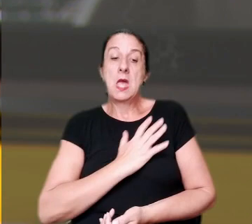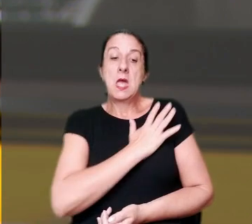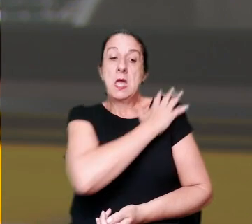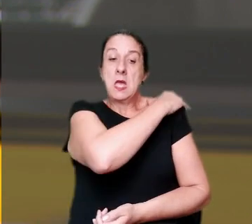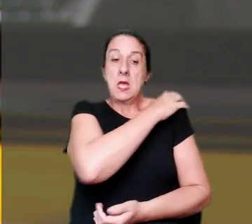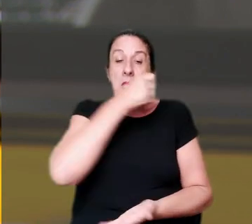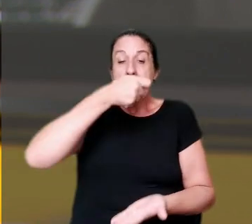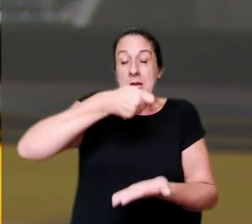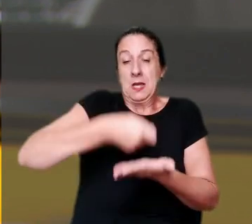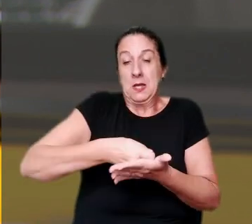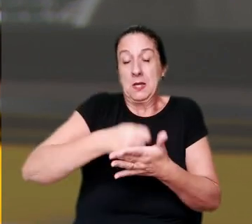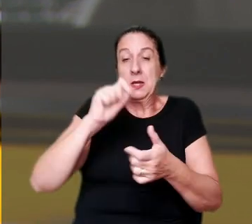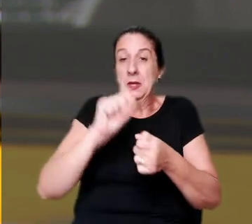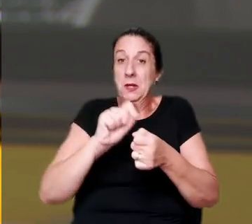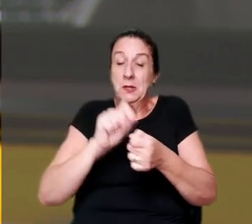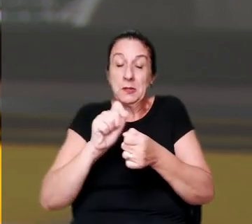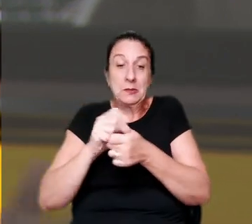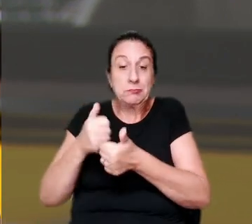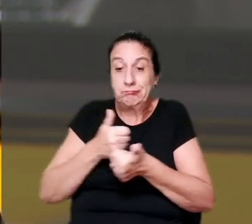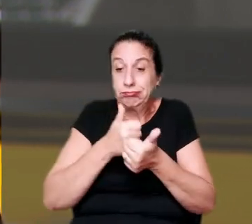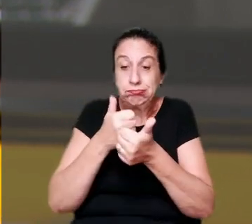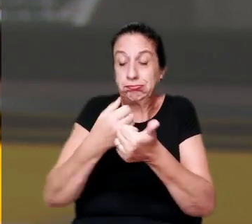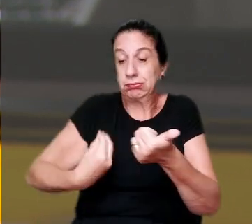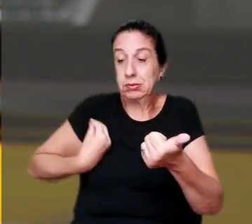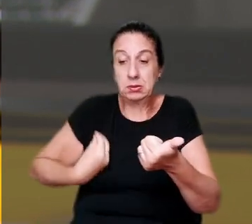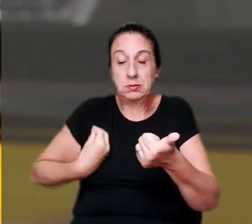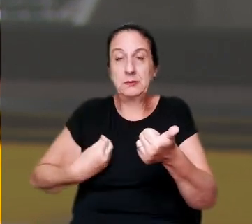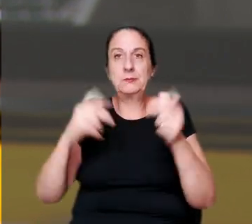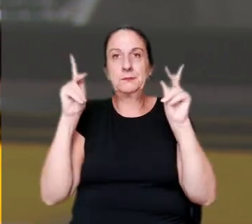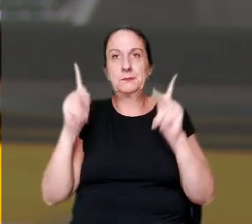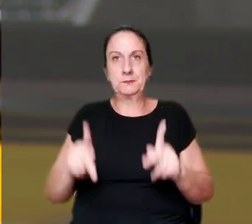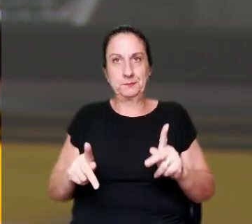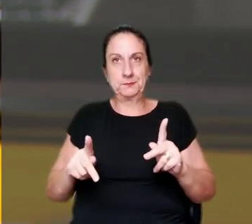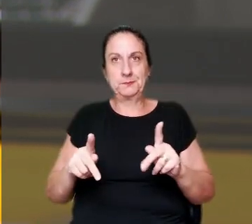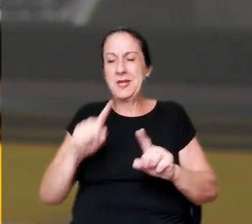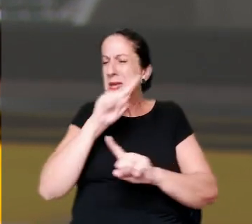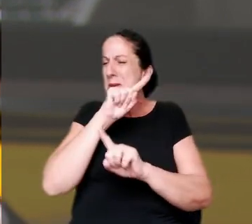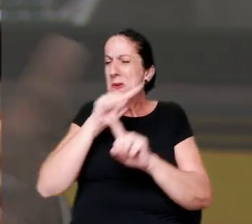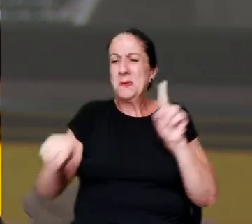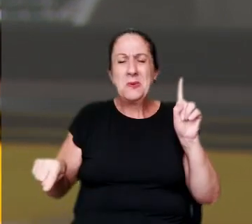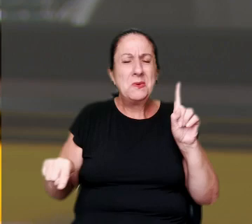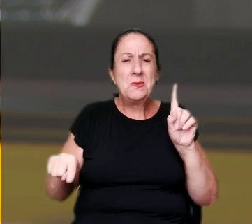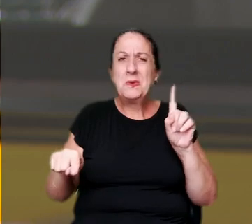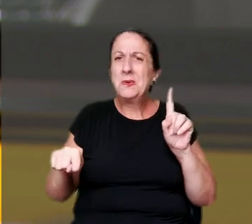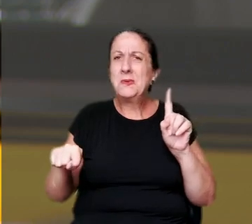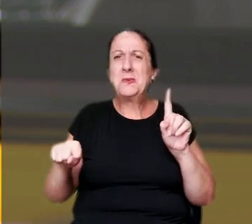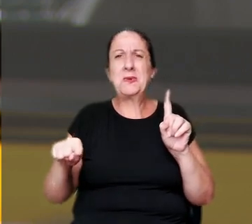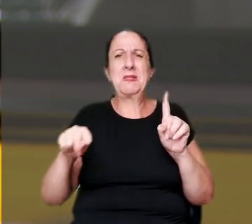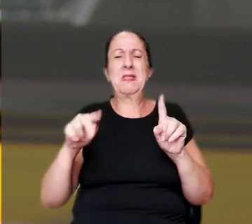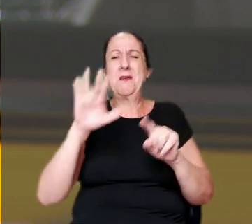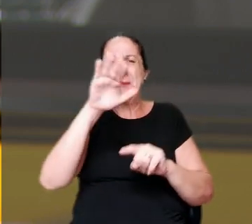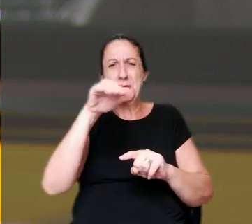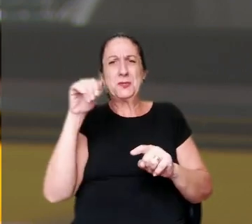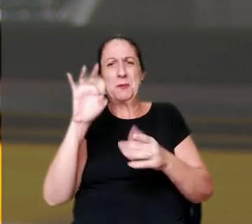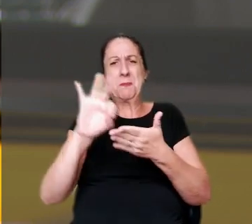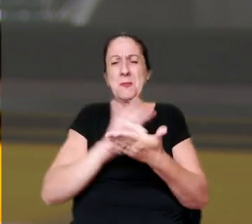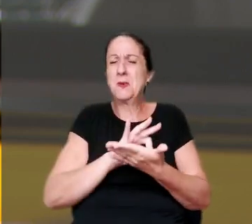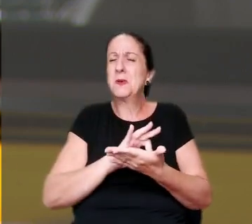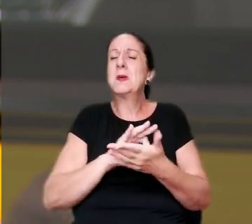A ditadura fazia um rastreamento na vida das pessoas, vetava